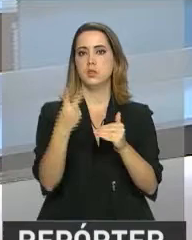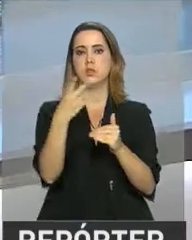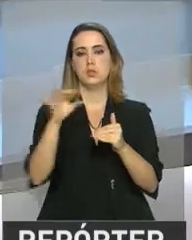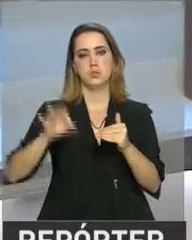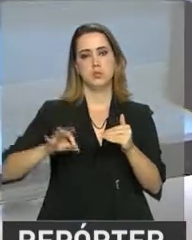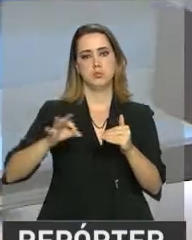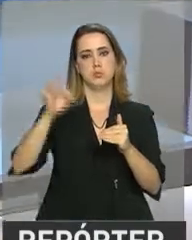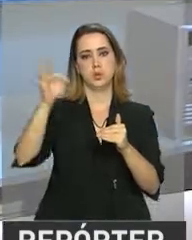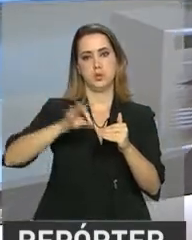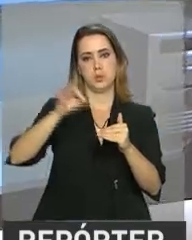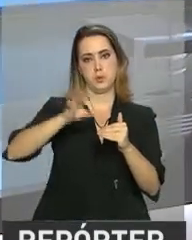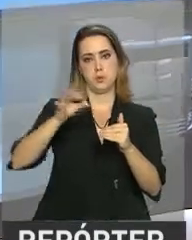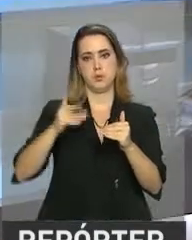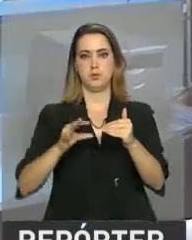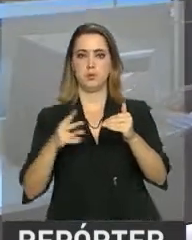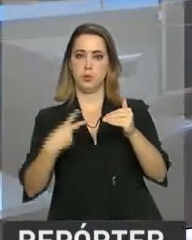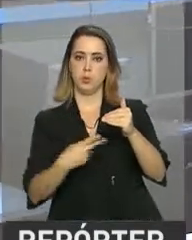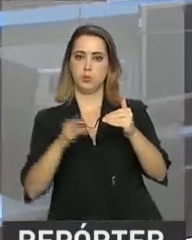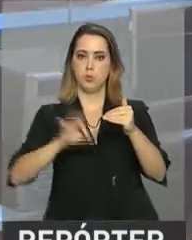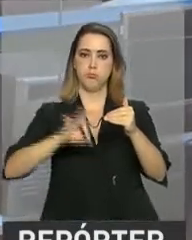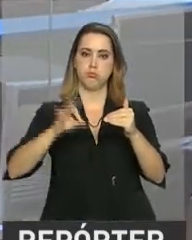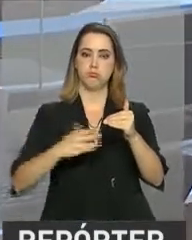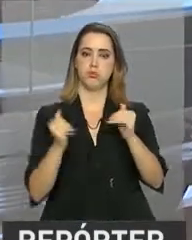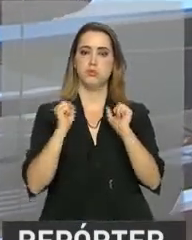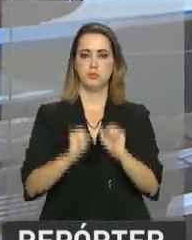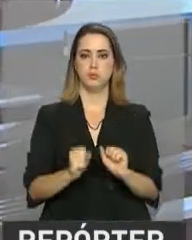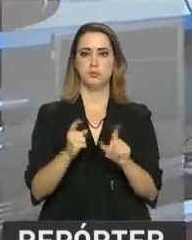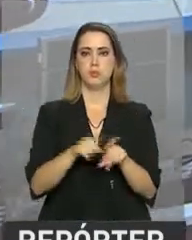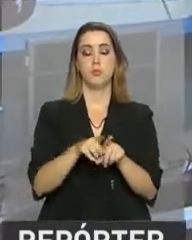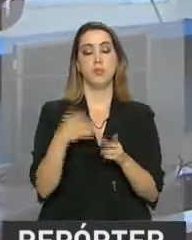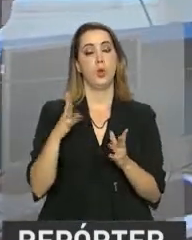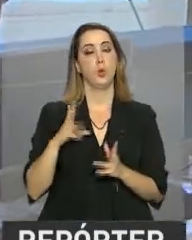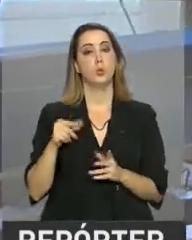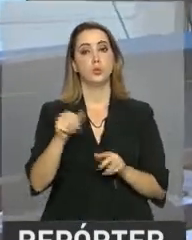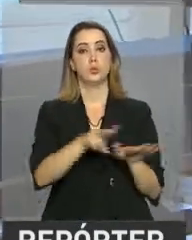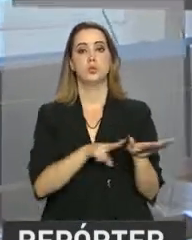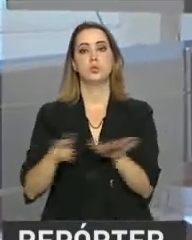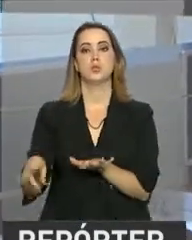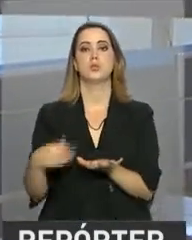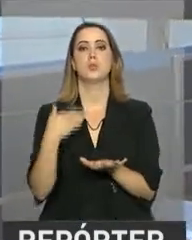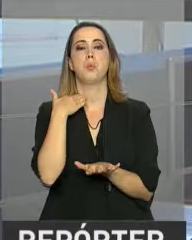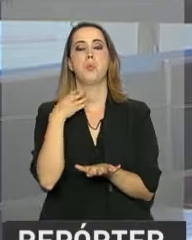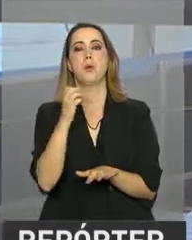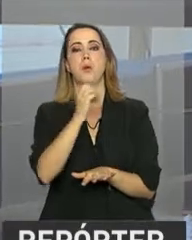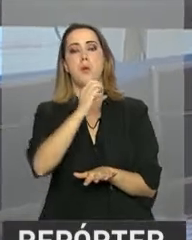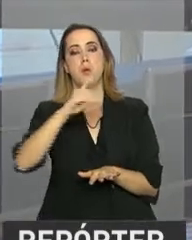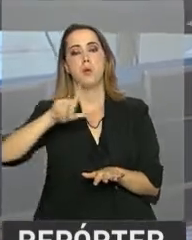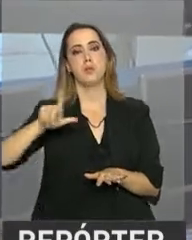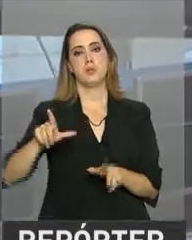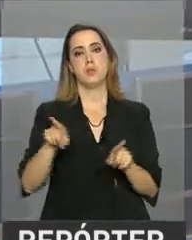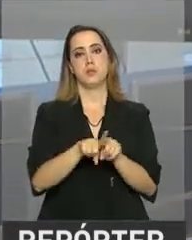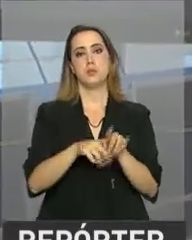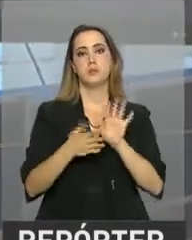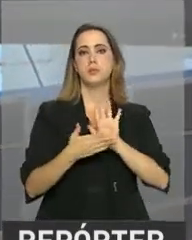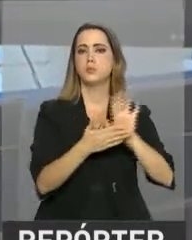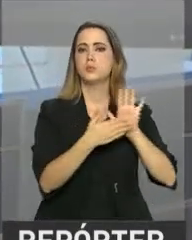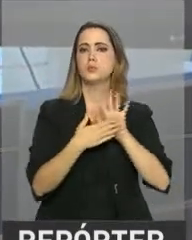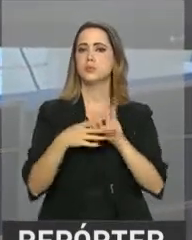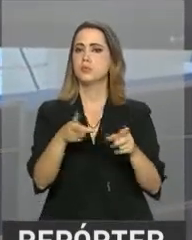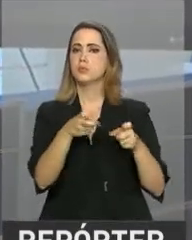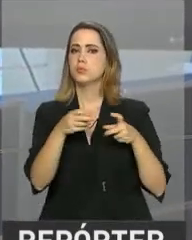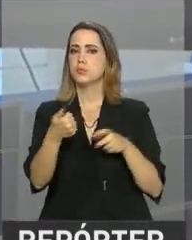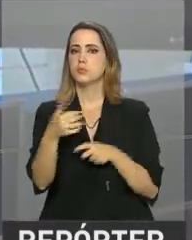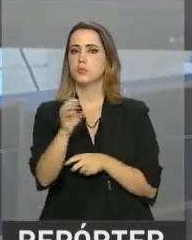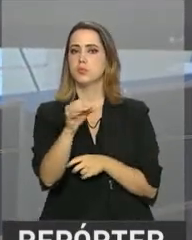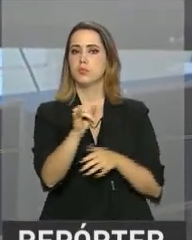baixo a pesquisa do boletim focus é feita toda semana pelo banco central para saber as expectativas de analistas de mais de